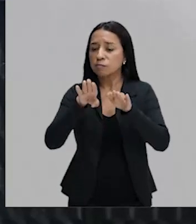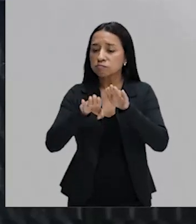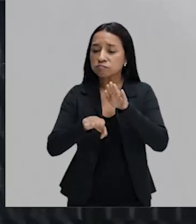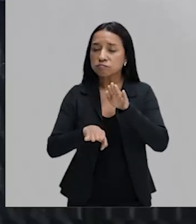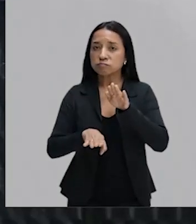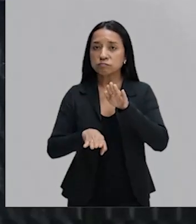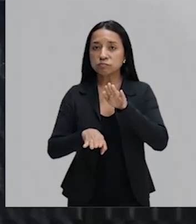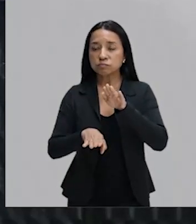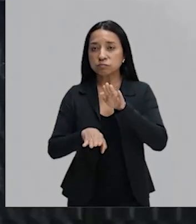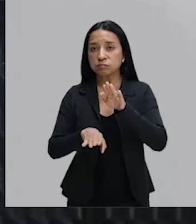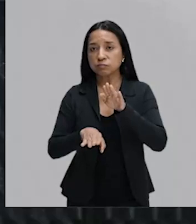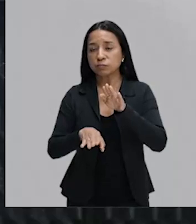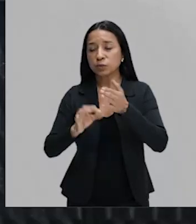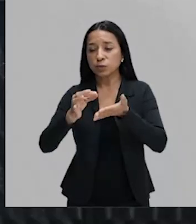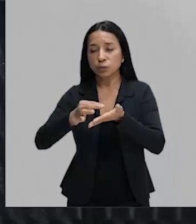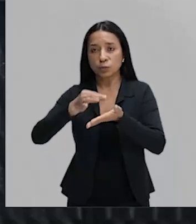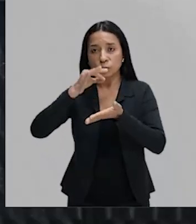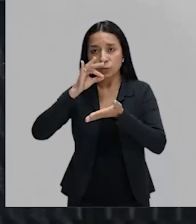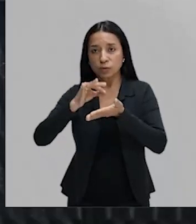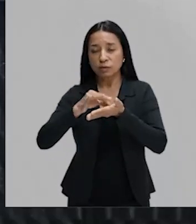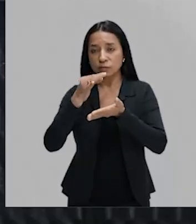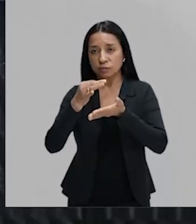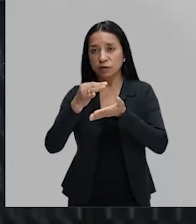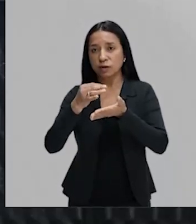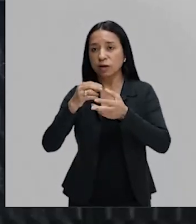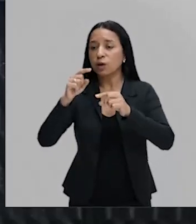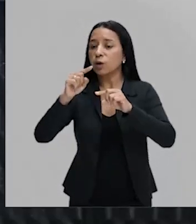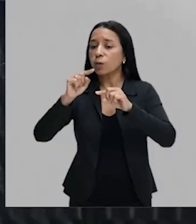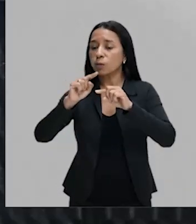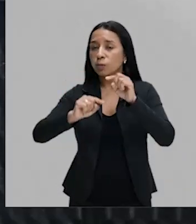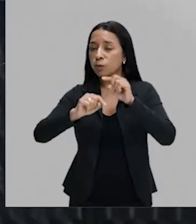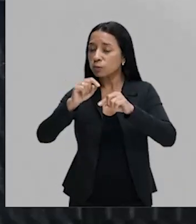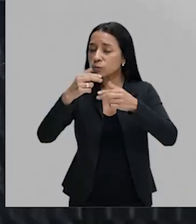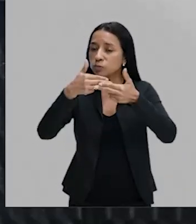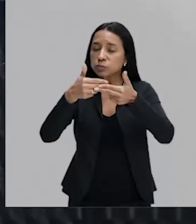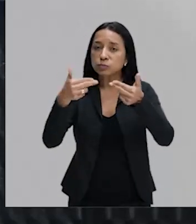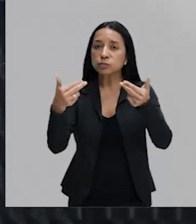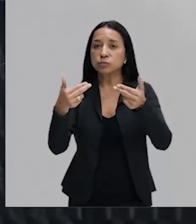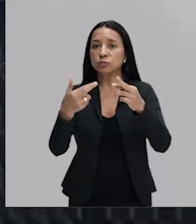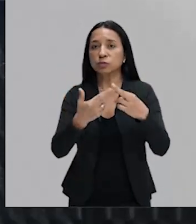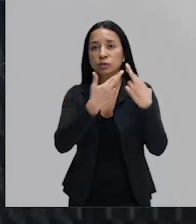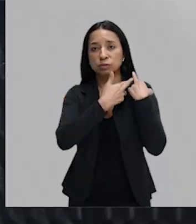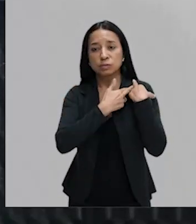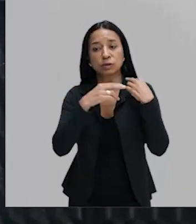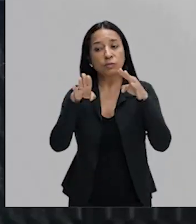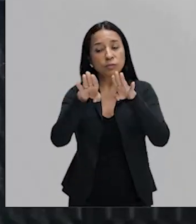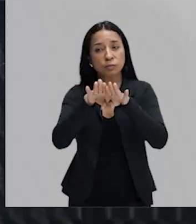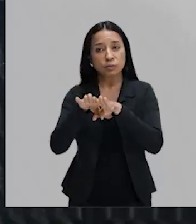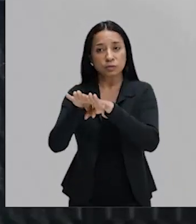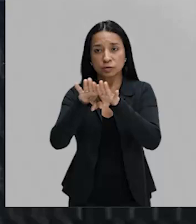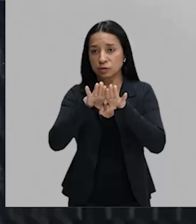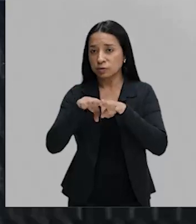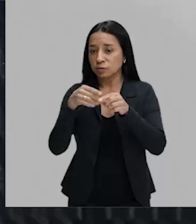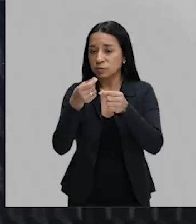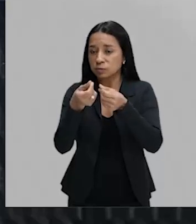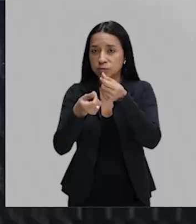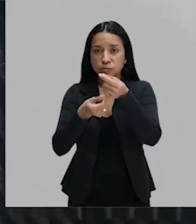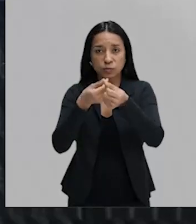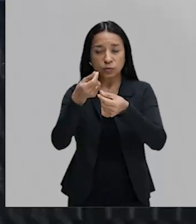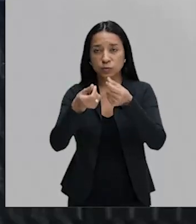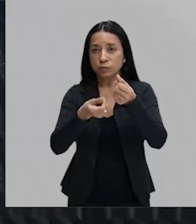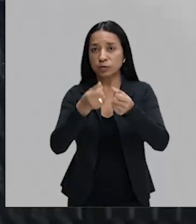decadência. E o café, ele vai ser o produto responsável pelo equilíbrio da balança comercial